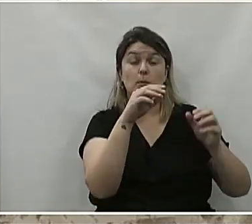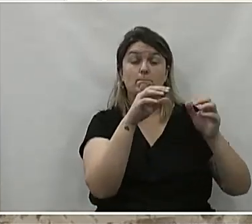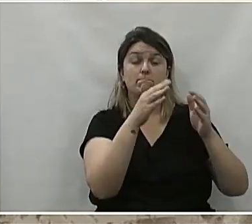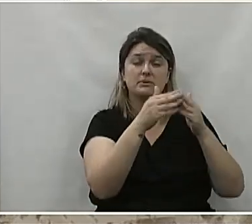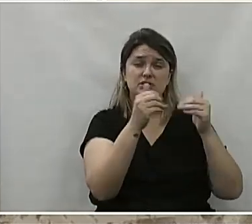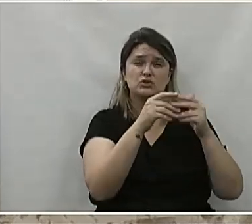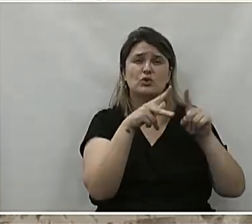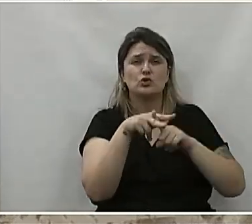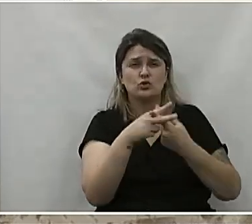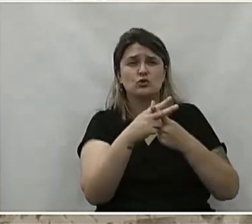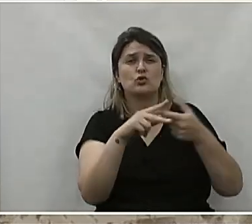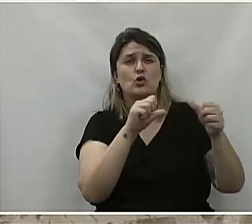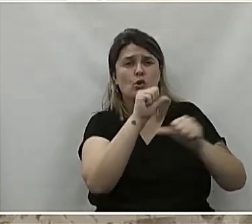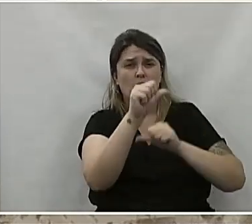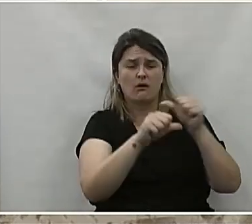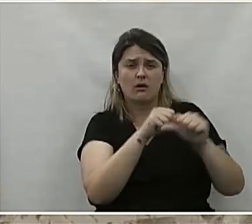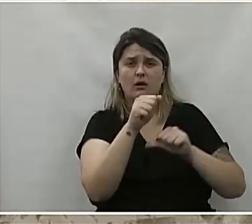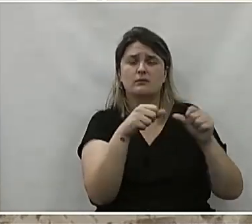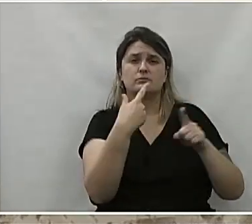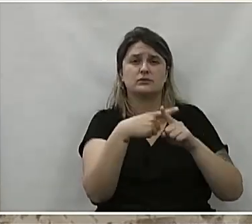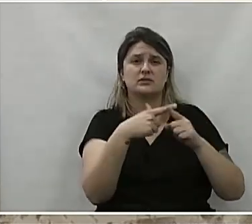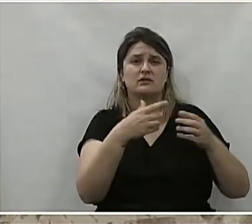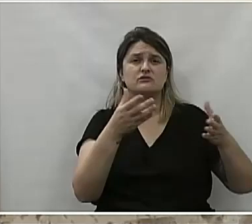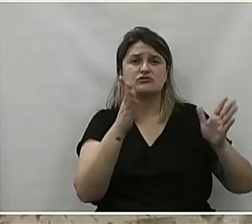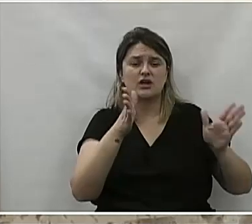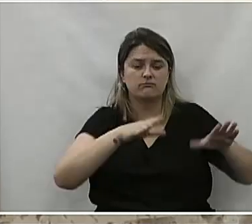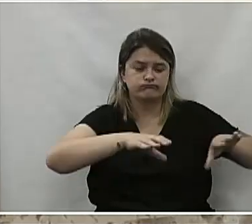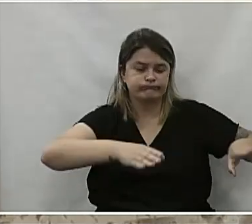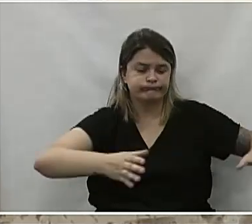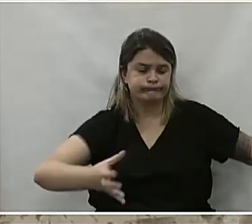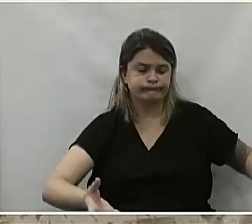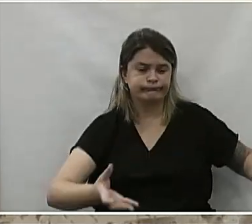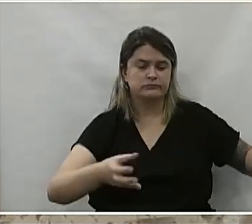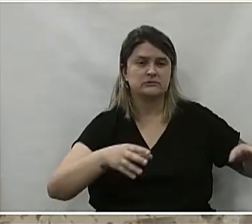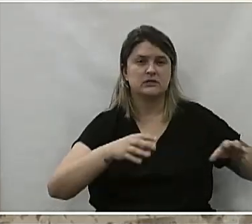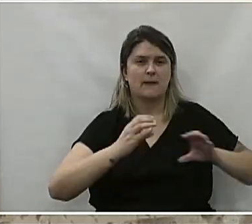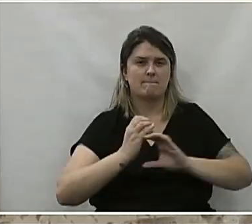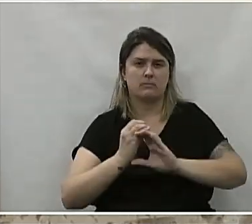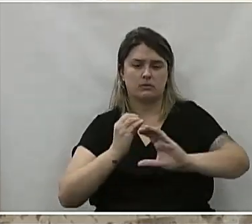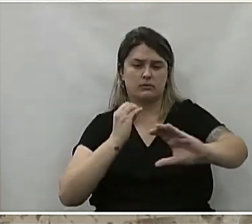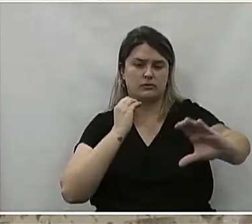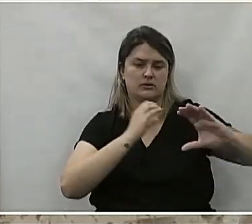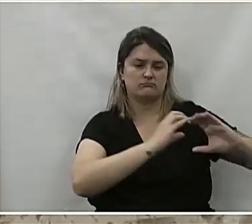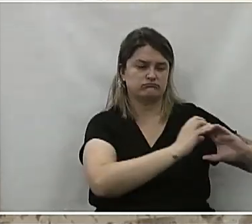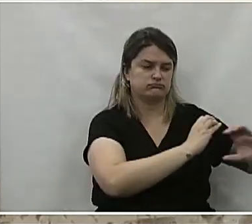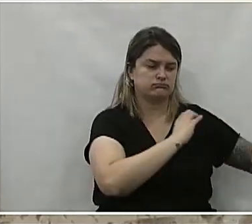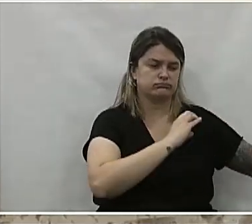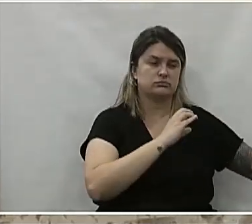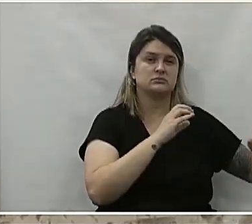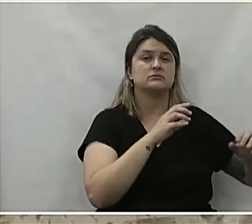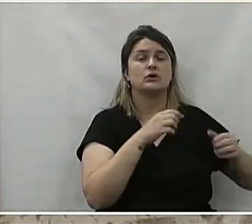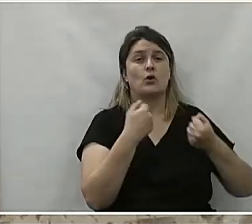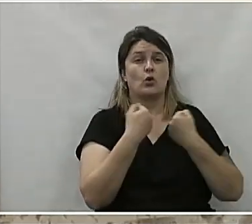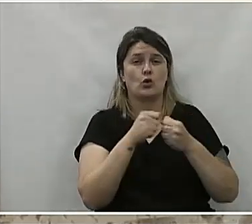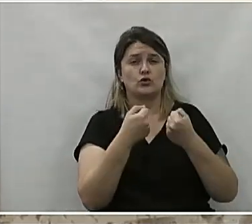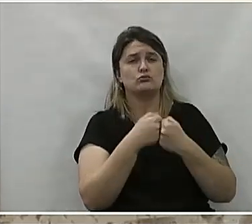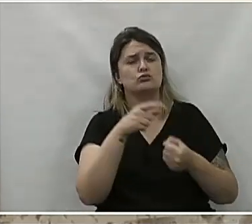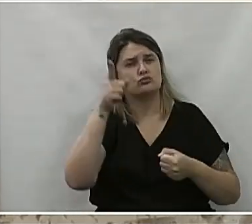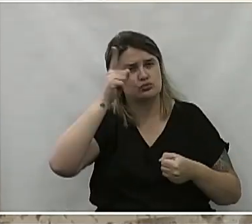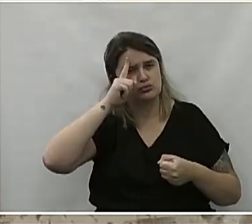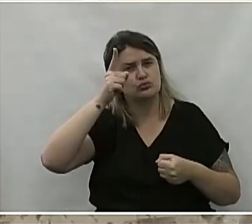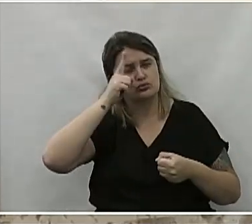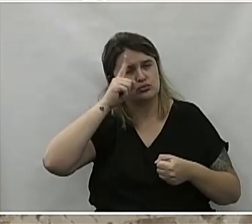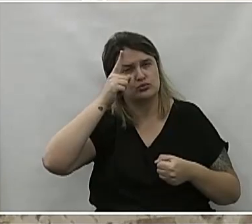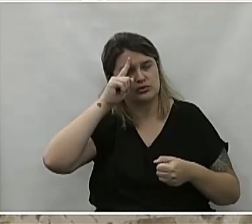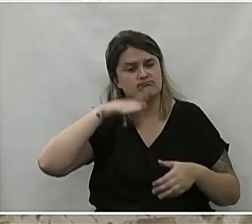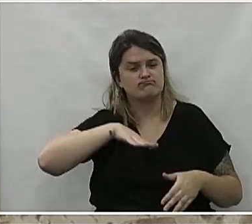Arrumado Porque lá já está Dos dois lados Caindo Todo aquele Aquele material Do lado E o ônibus Passa todo dia